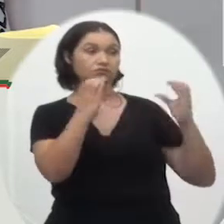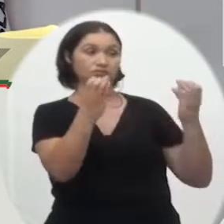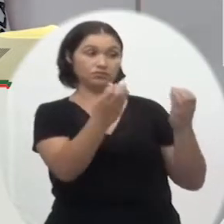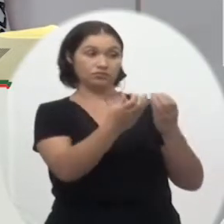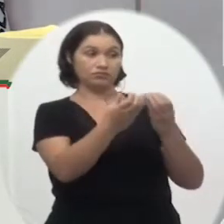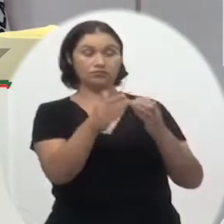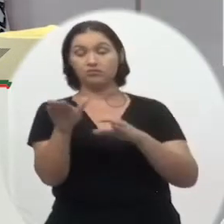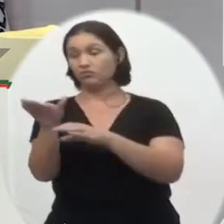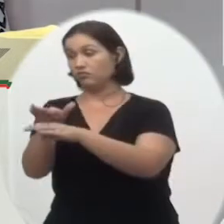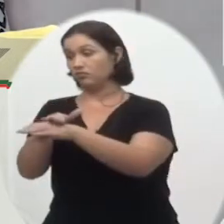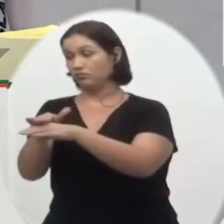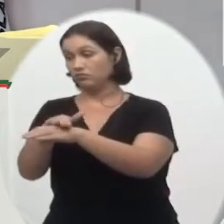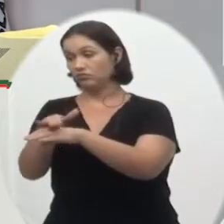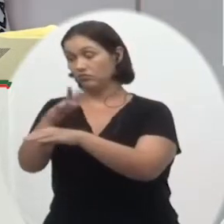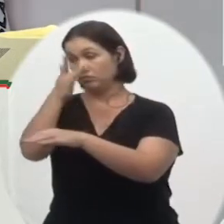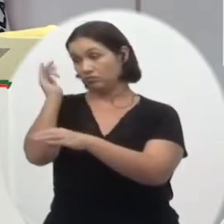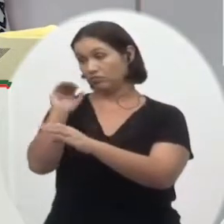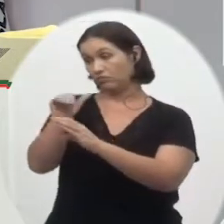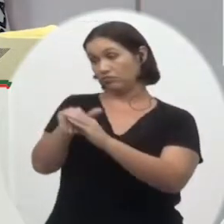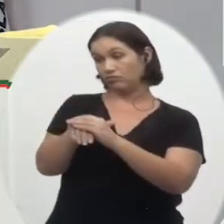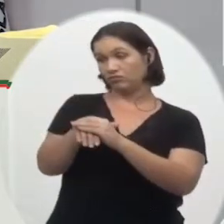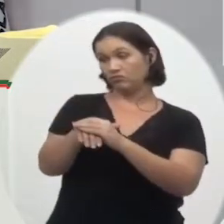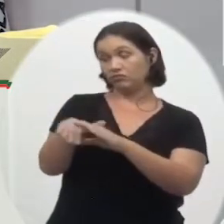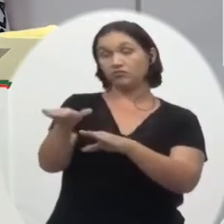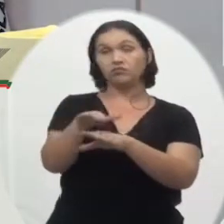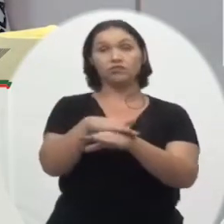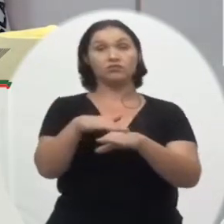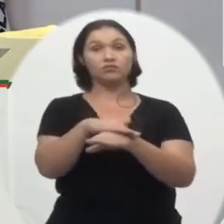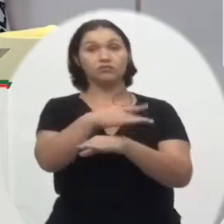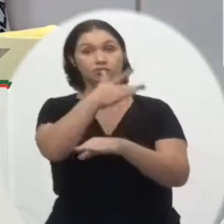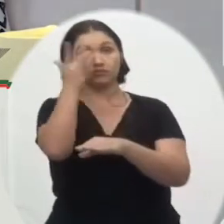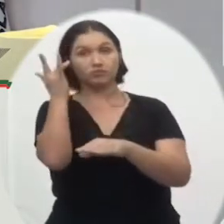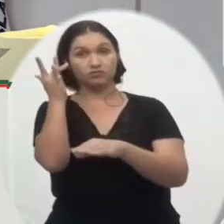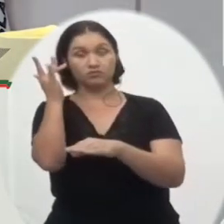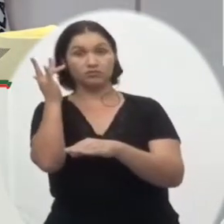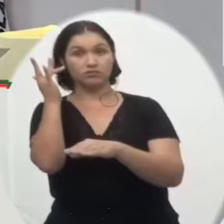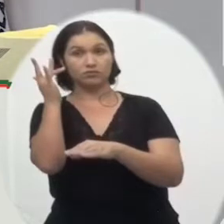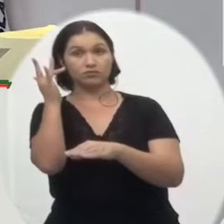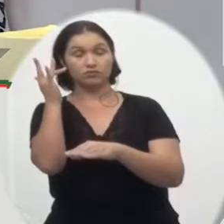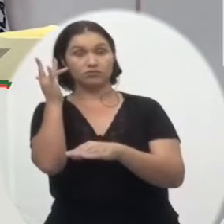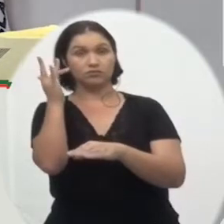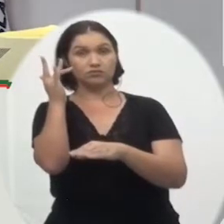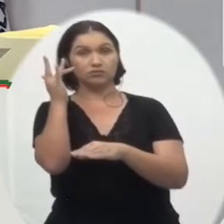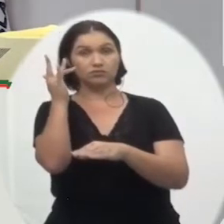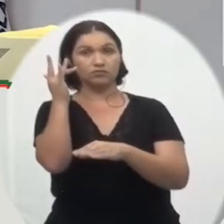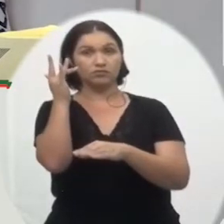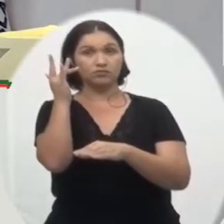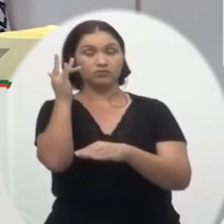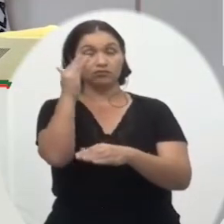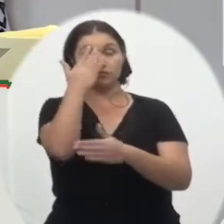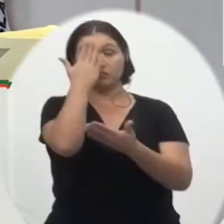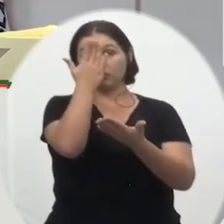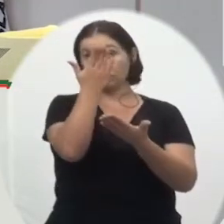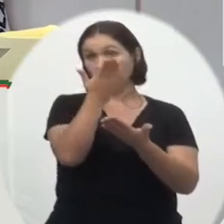certamente conversa com seus eleitores, conversa com as pessoas que lhe confiou representatividade.